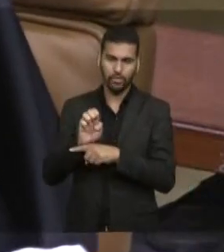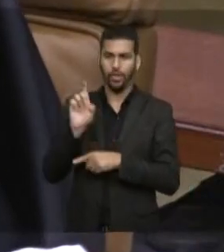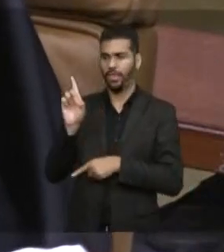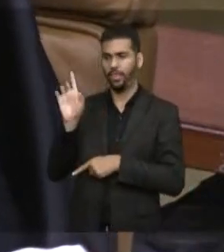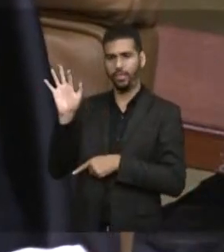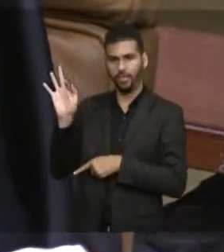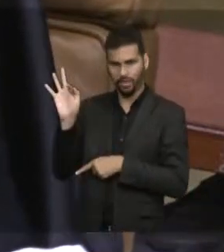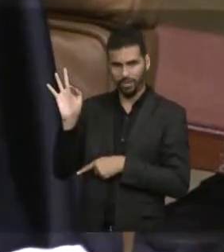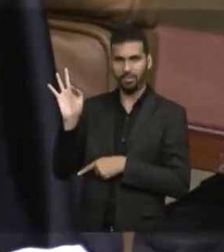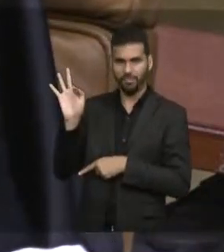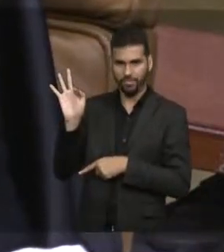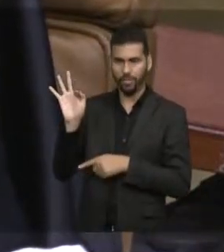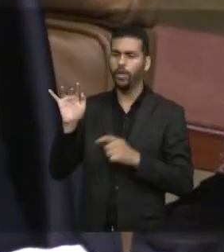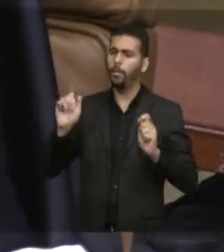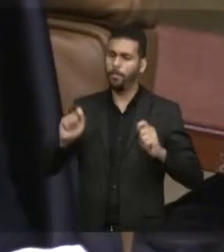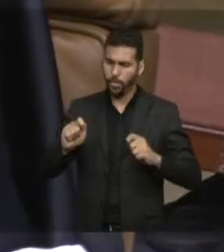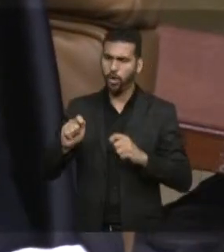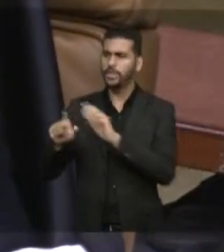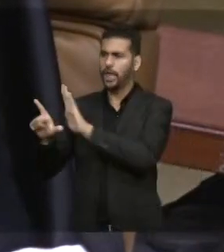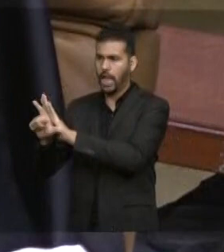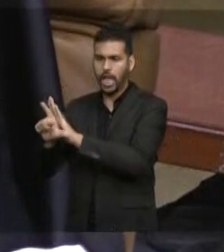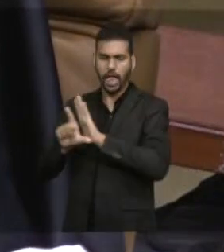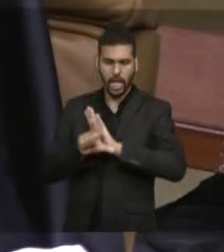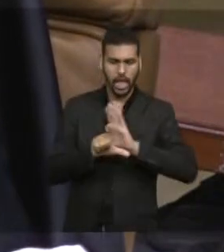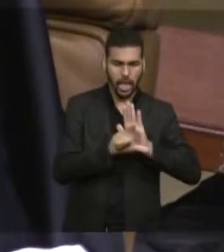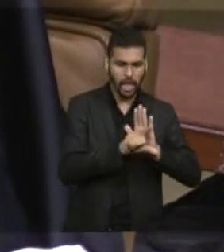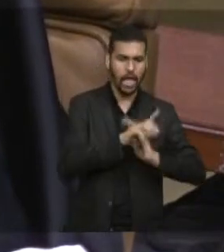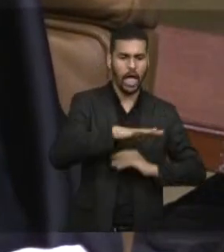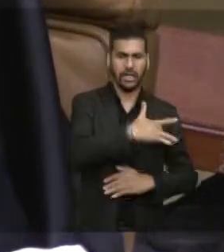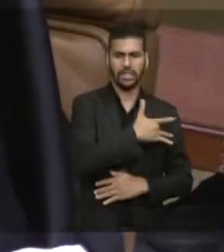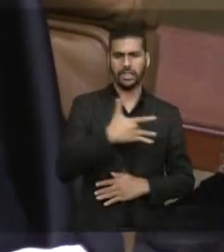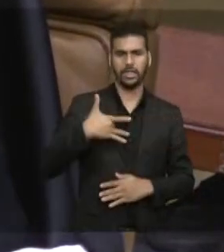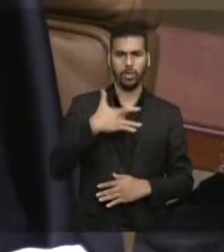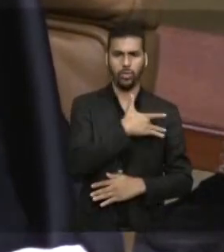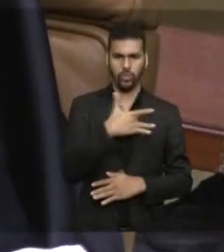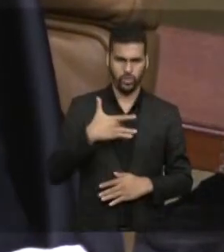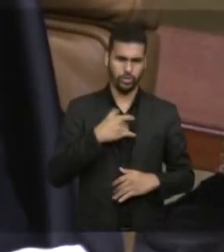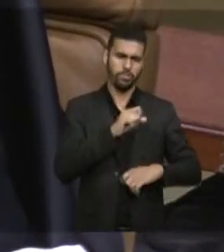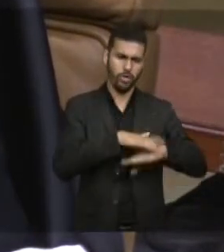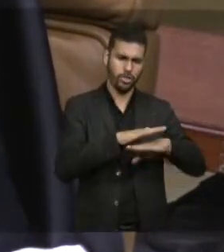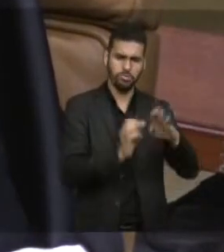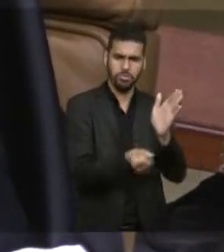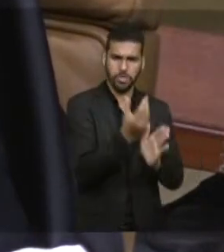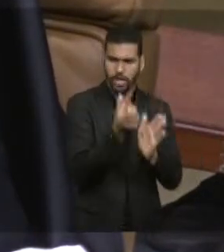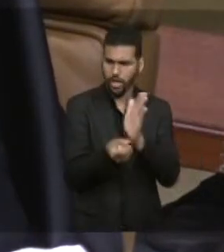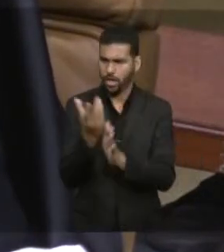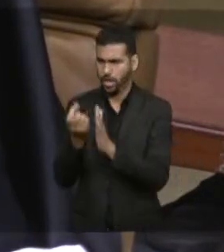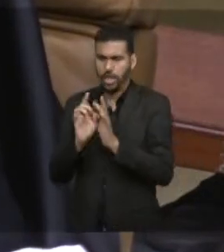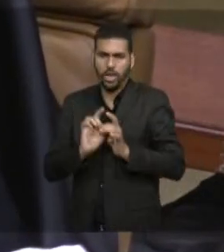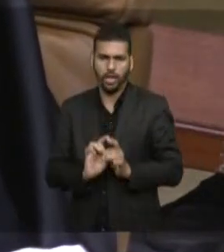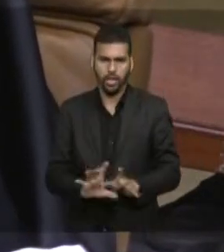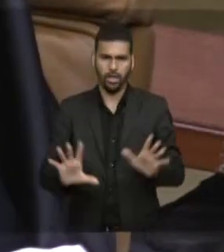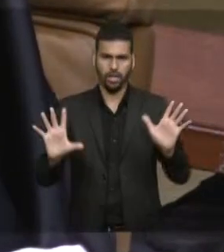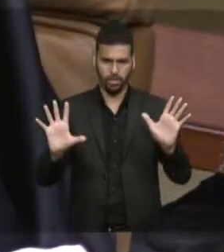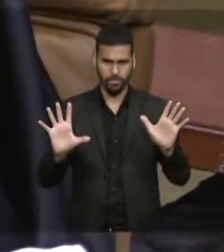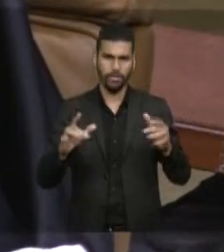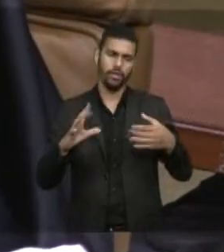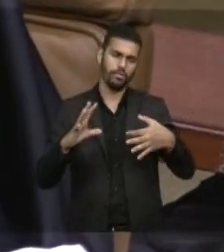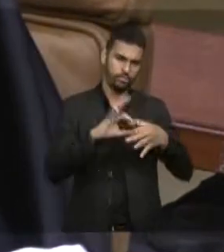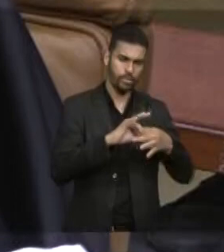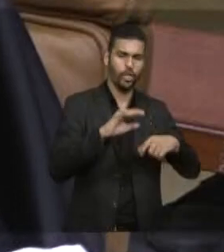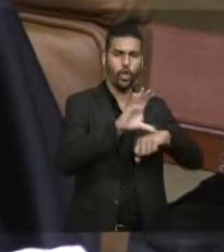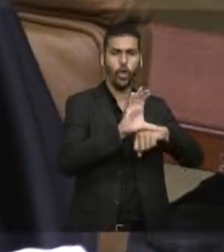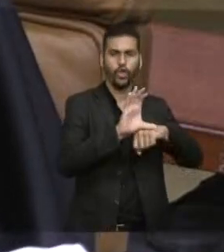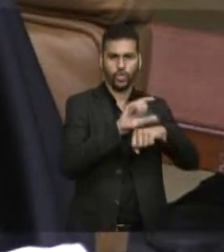sua proteção e defesa da Saúde portanto inciso 10º artigo 24 também da Constituição